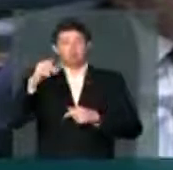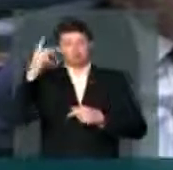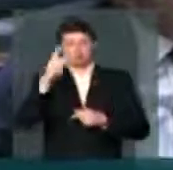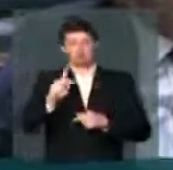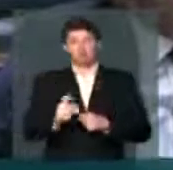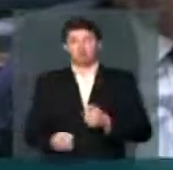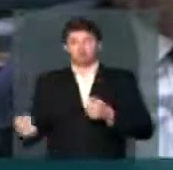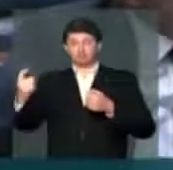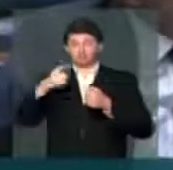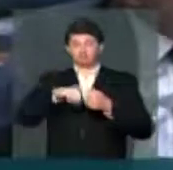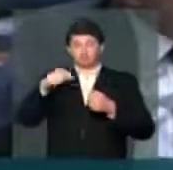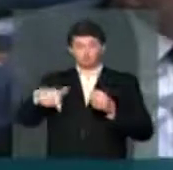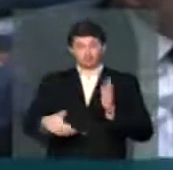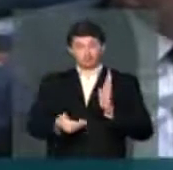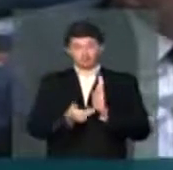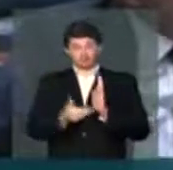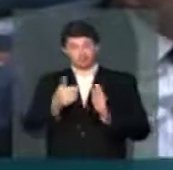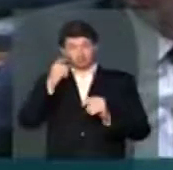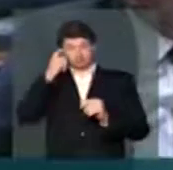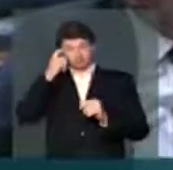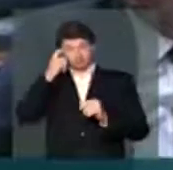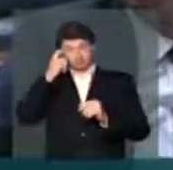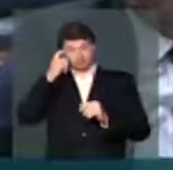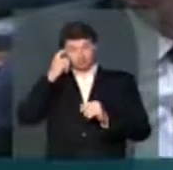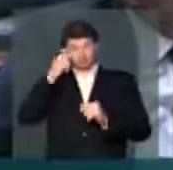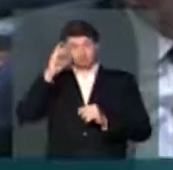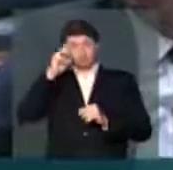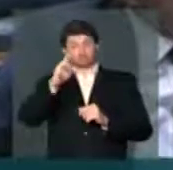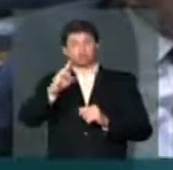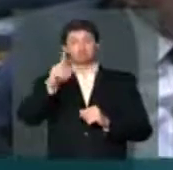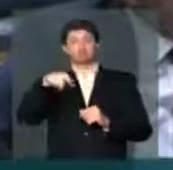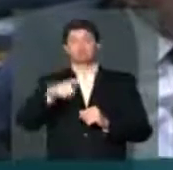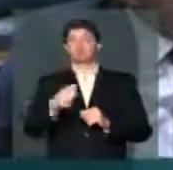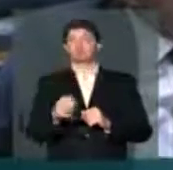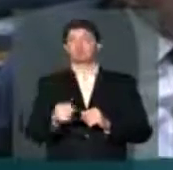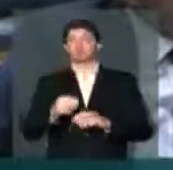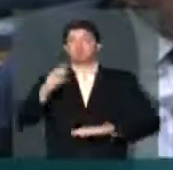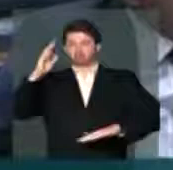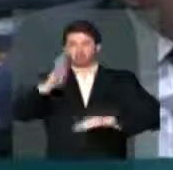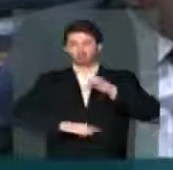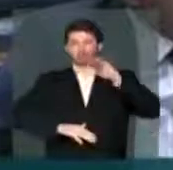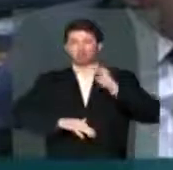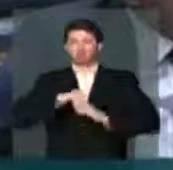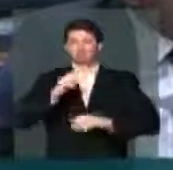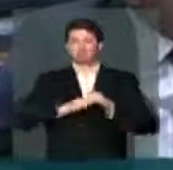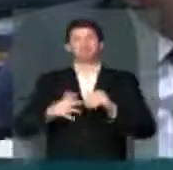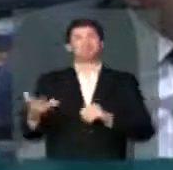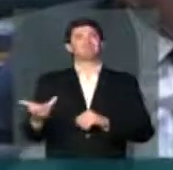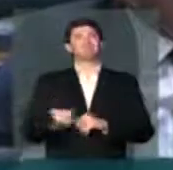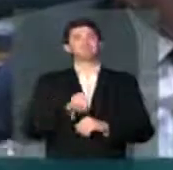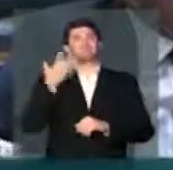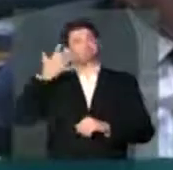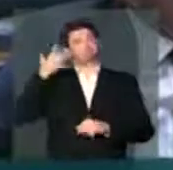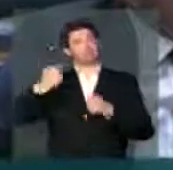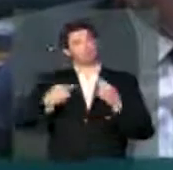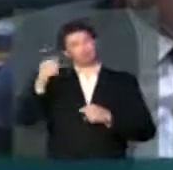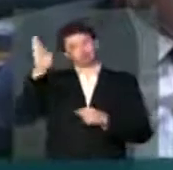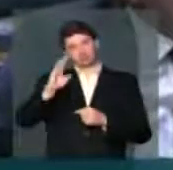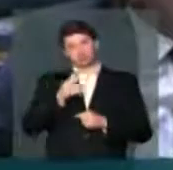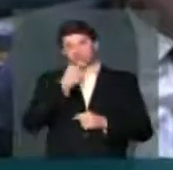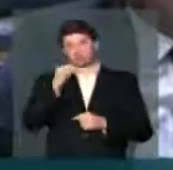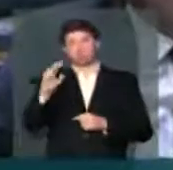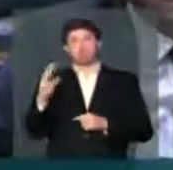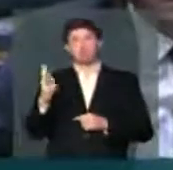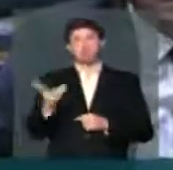seu retorno à Câmara dos Deputados. Vossa Excelência é um quadro qualificado da política brasileira, foi um